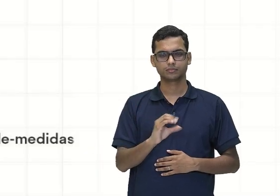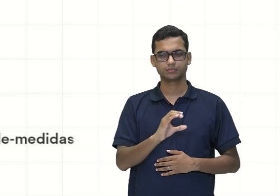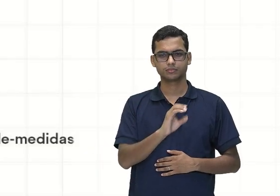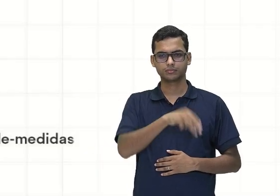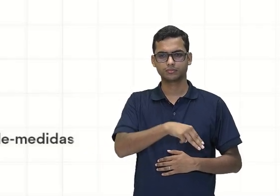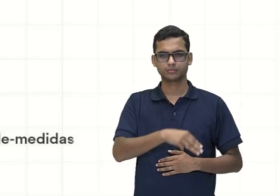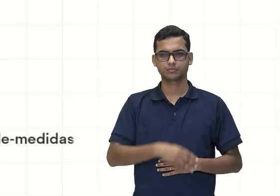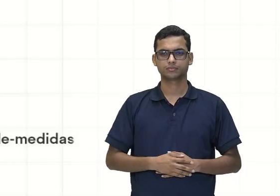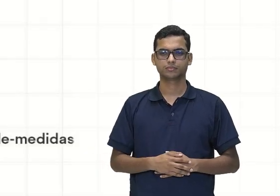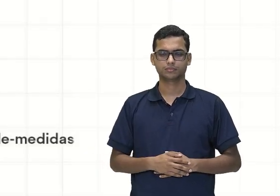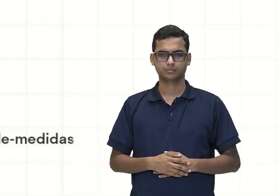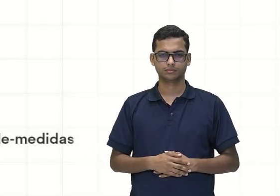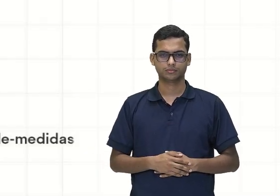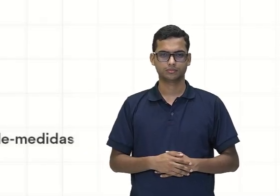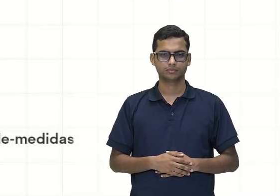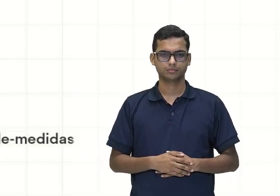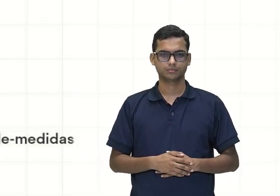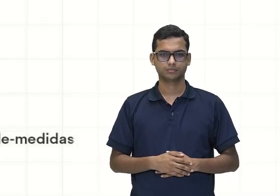centímetros.